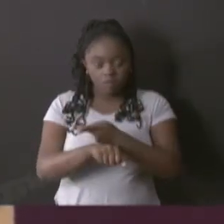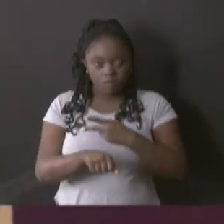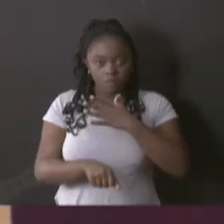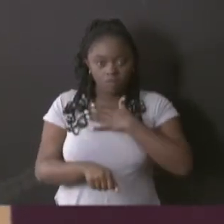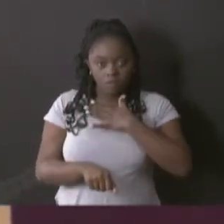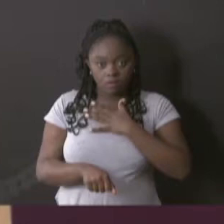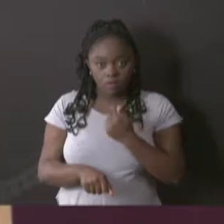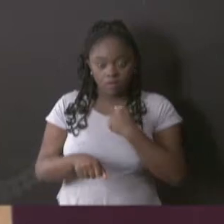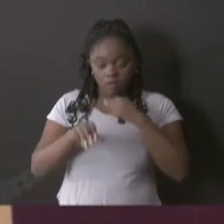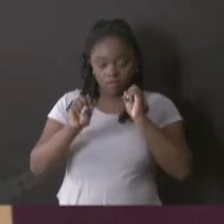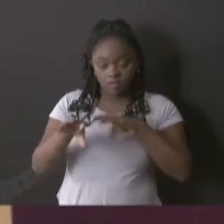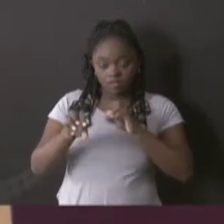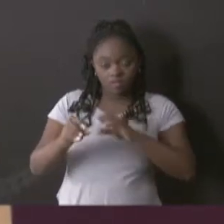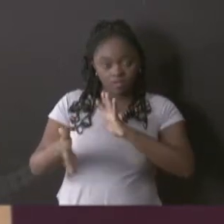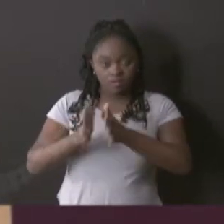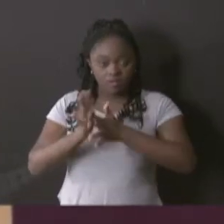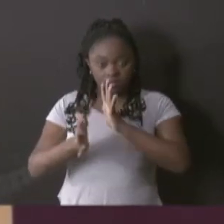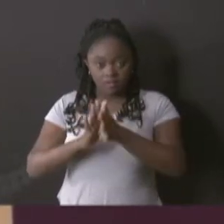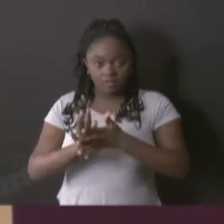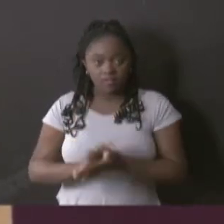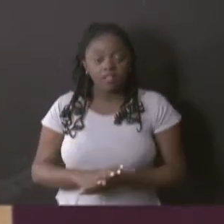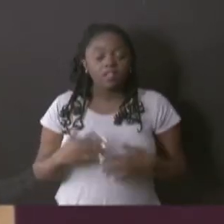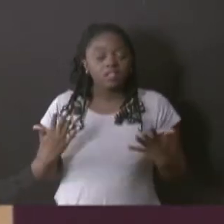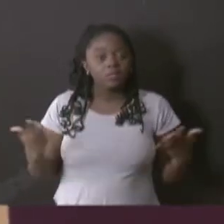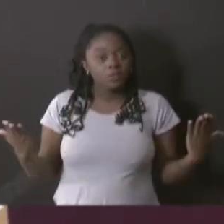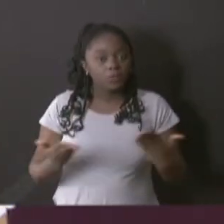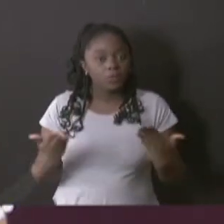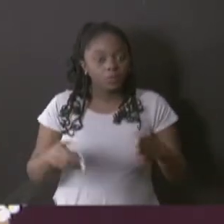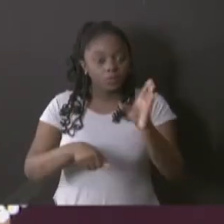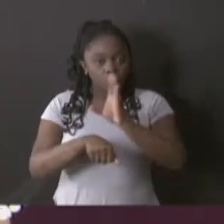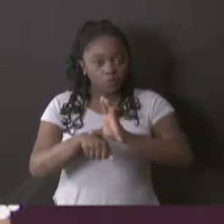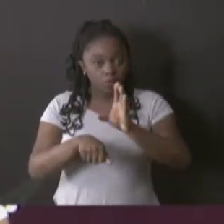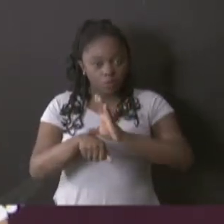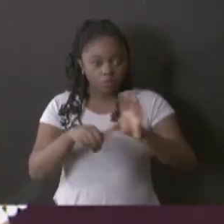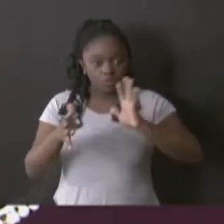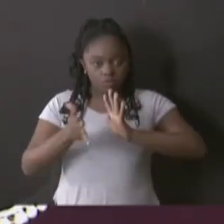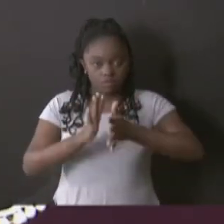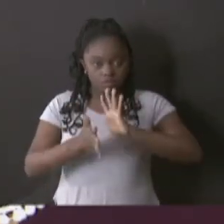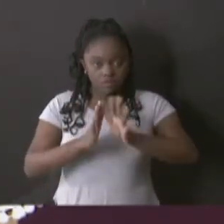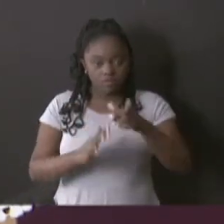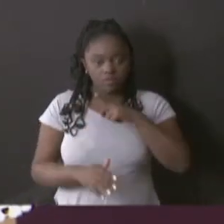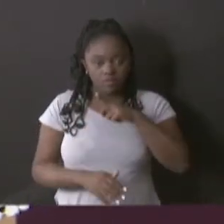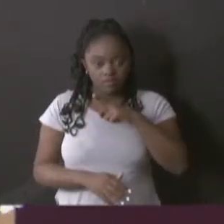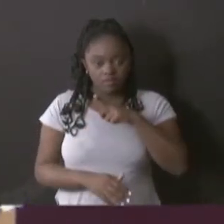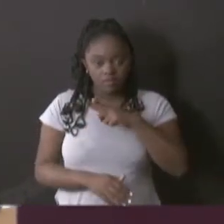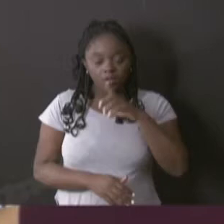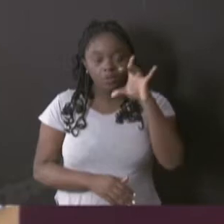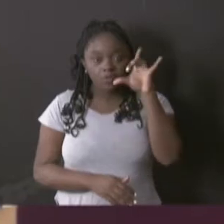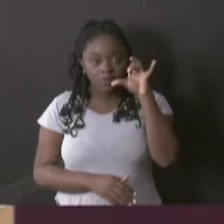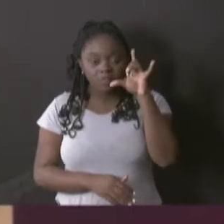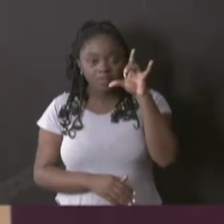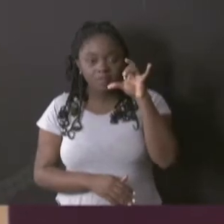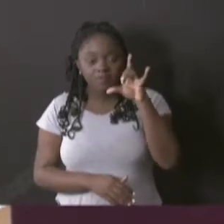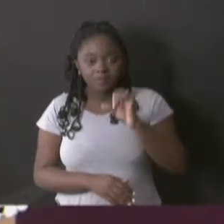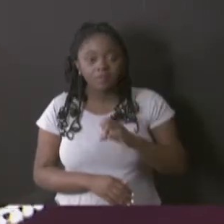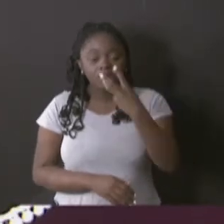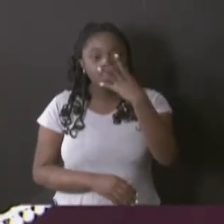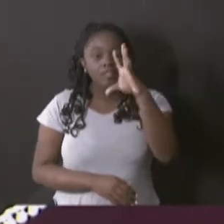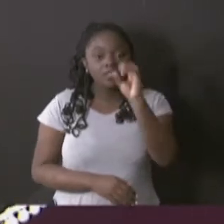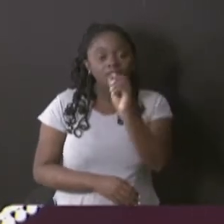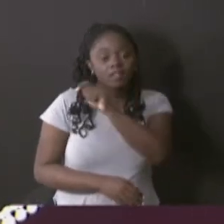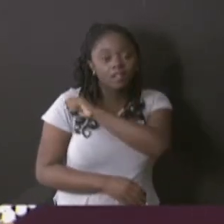aula de Libras para eles. Então, hoje eu tenho um curso de Libras, né, que é o Libras no Instagram, com 30 alunos,